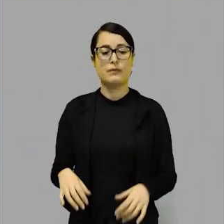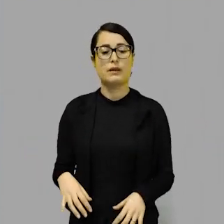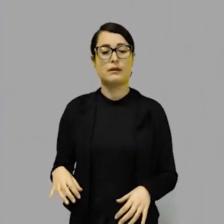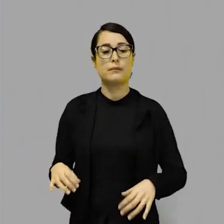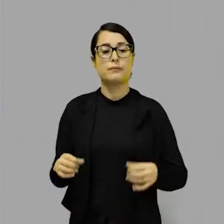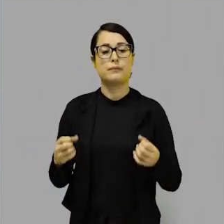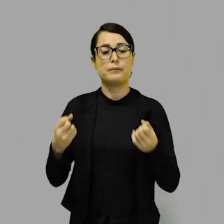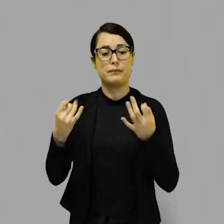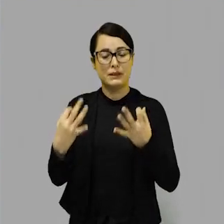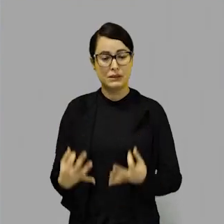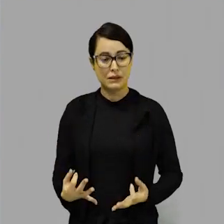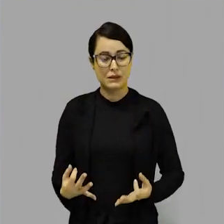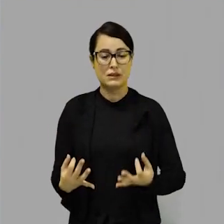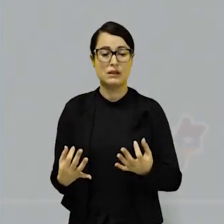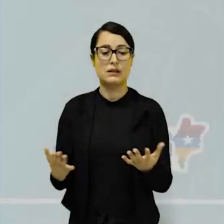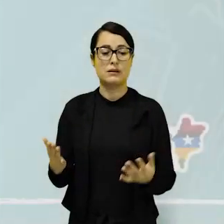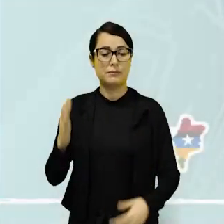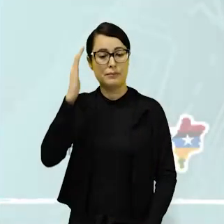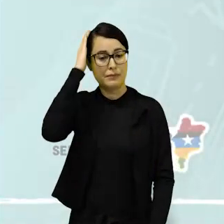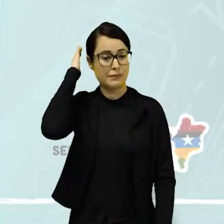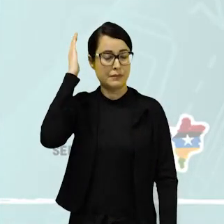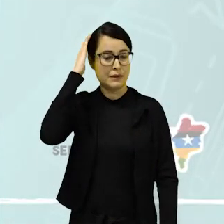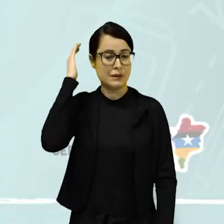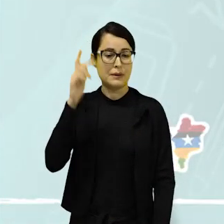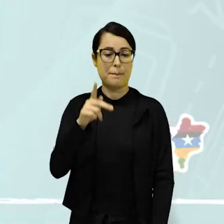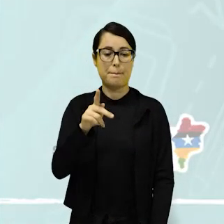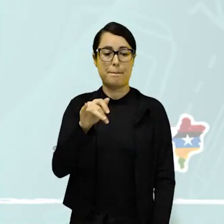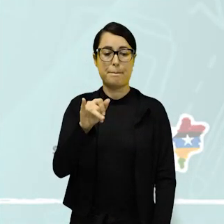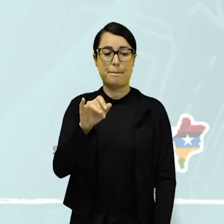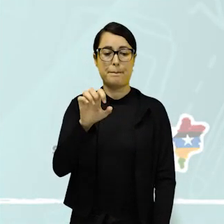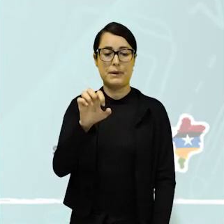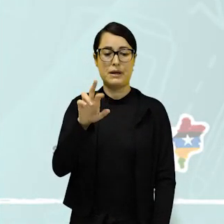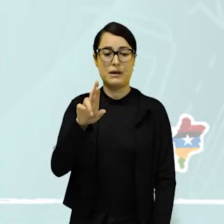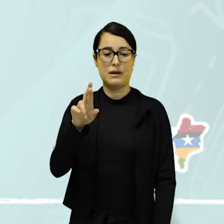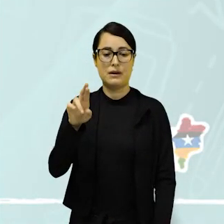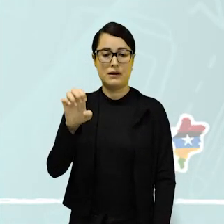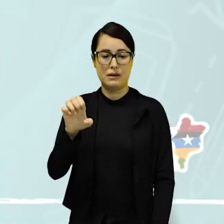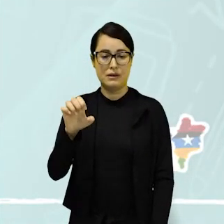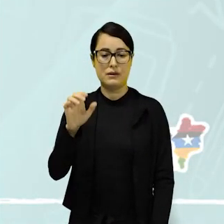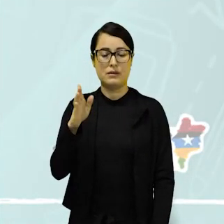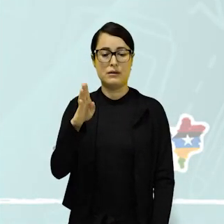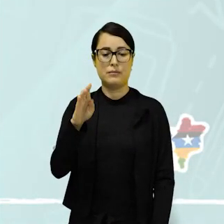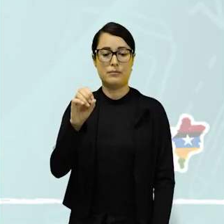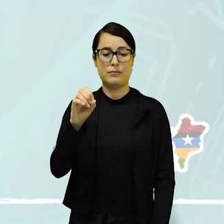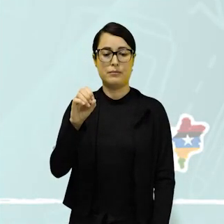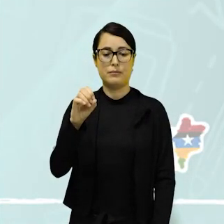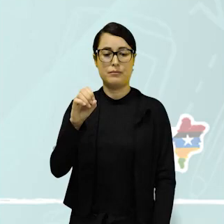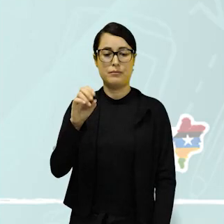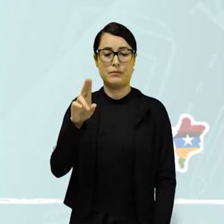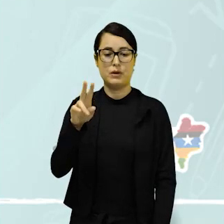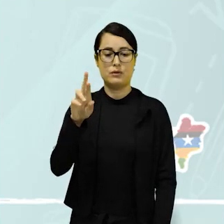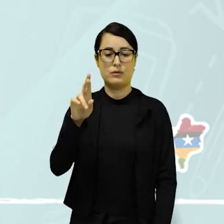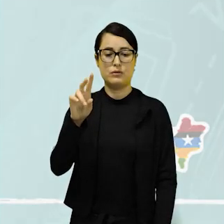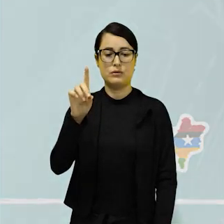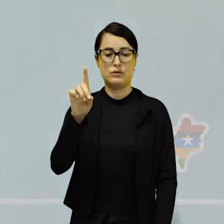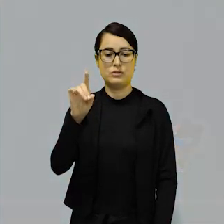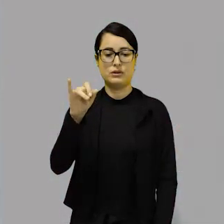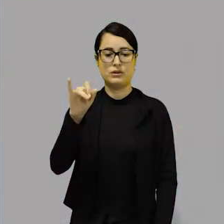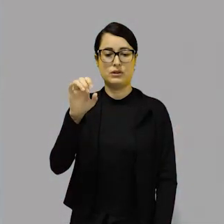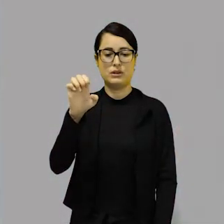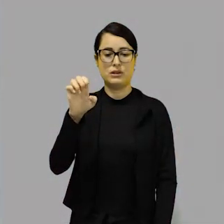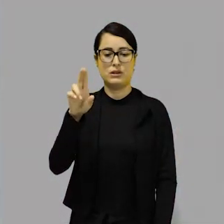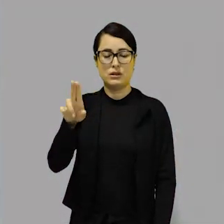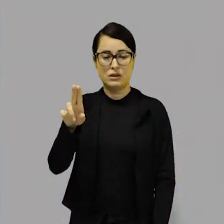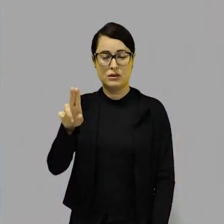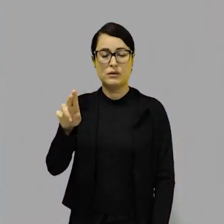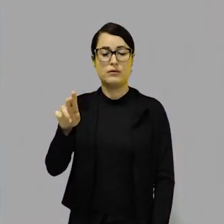com chave de ouro, como eu te falei, Pierre Bourdieu, um grande pensador da sociologia francesa do século XX. O